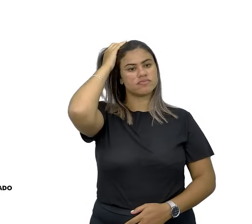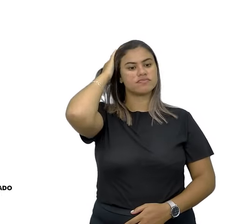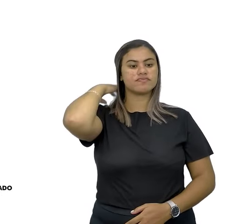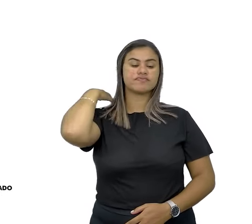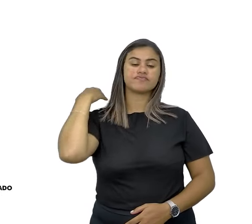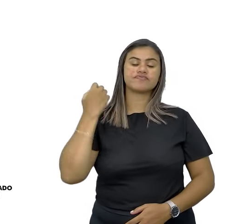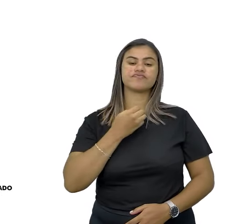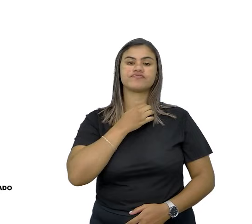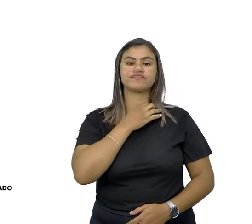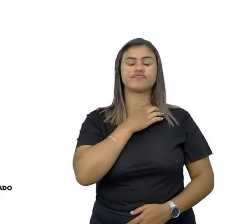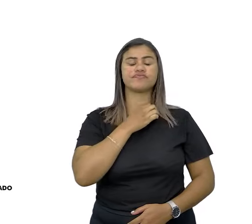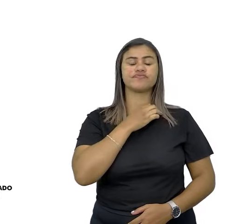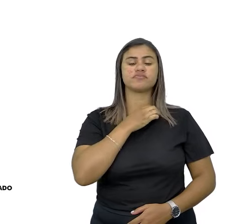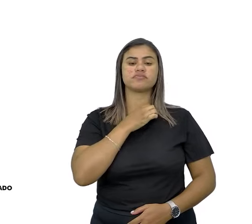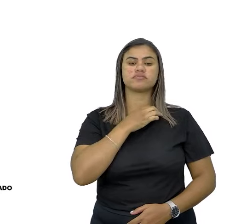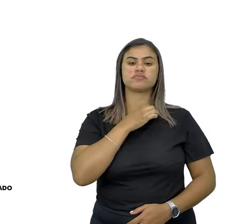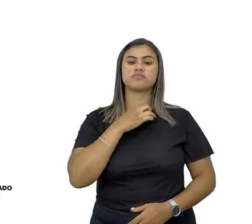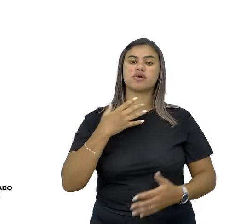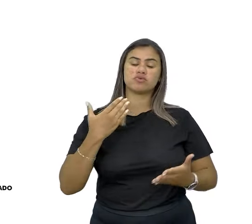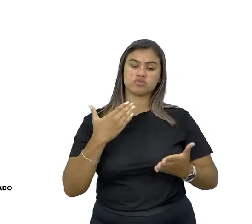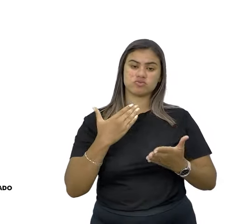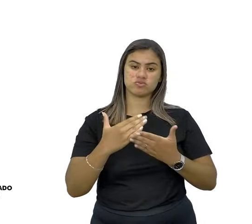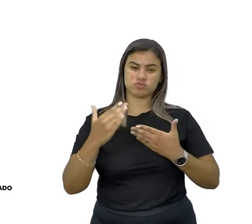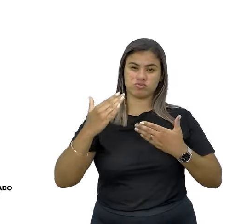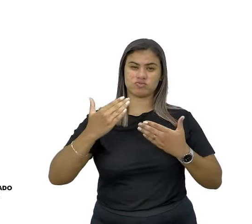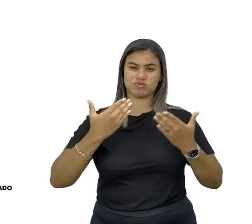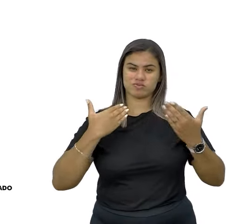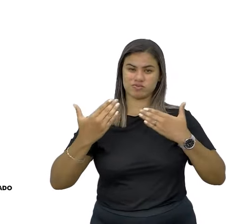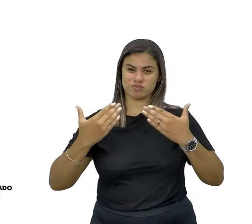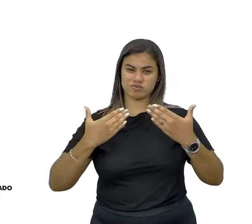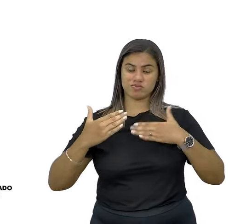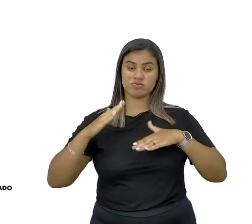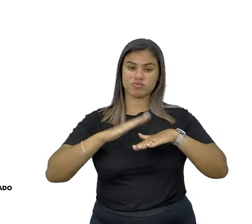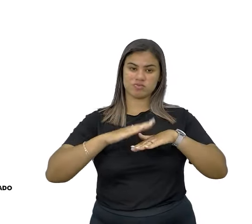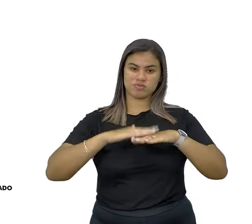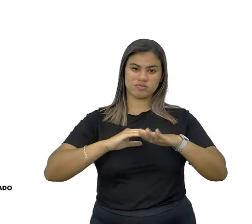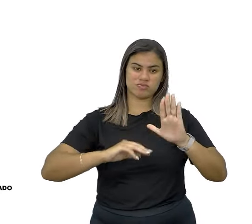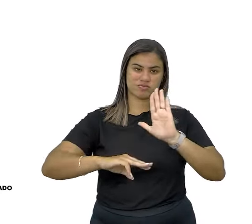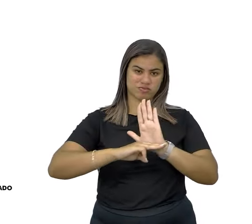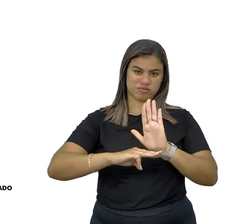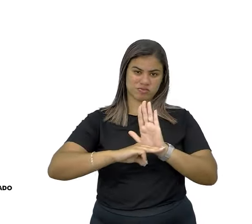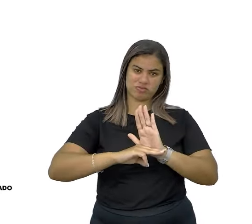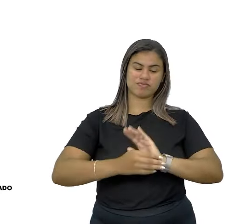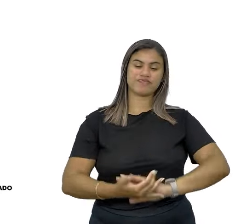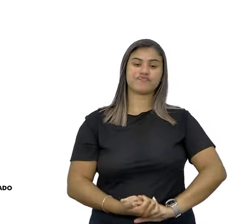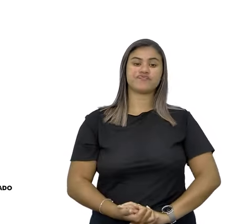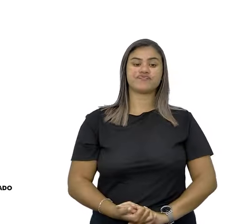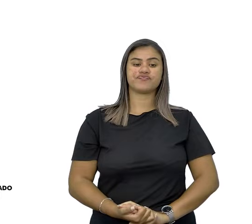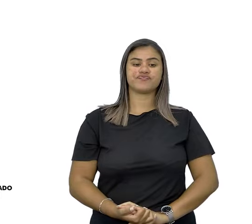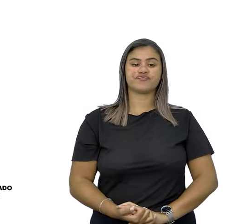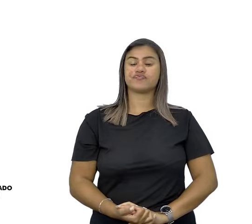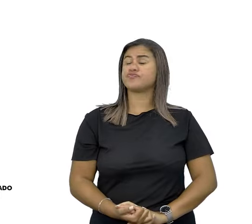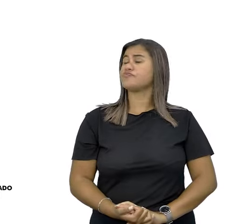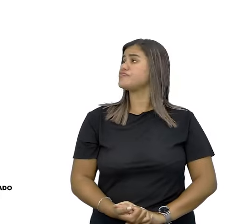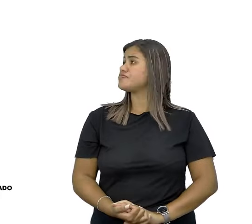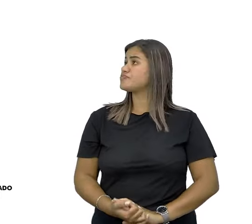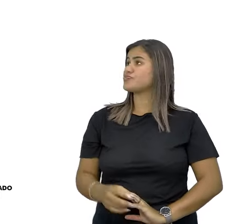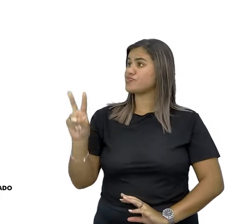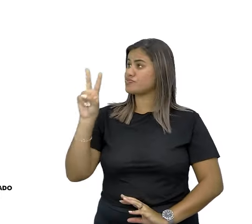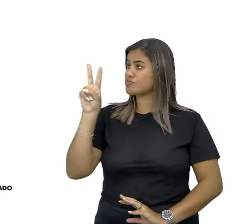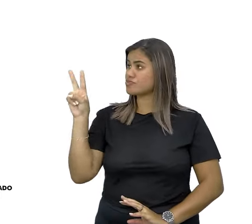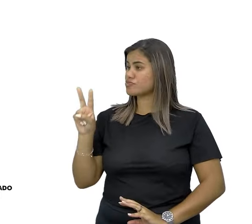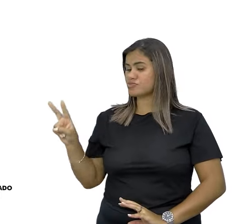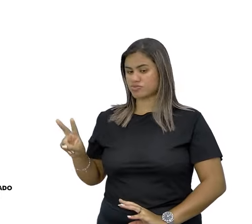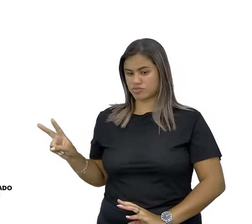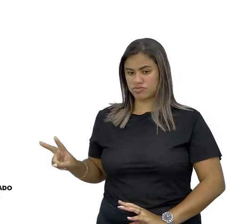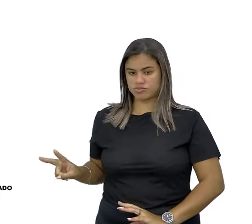Então, vamos conversar um pouquinho sobre esse movimento didático metodológico. Vamos conversar um pouquinho da leitura. O